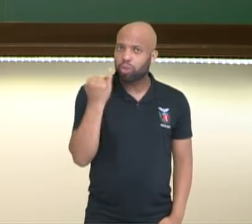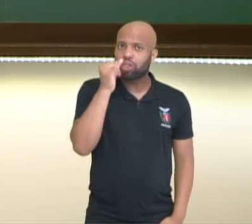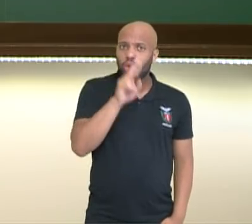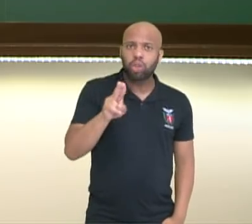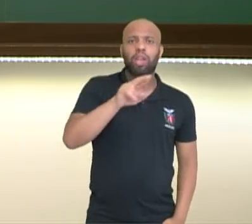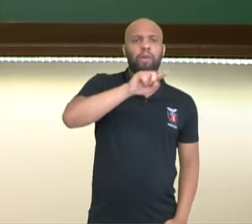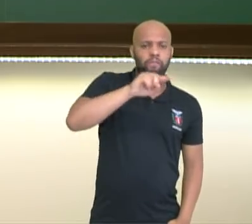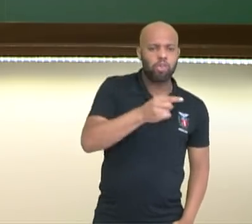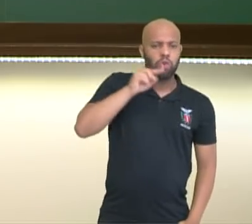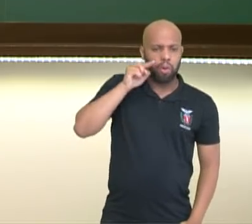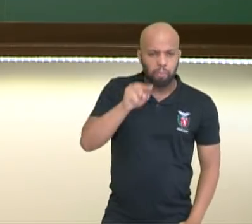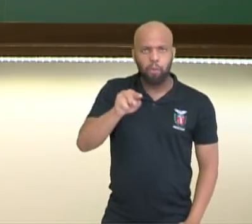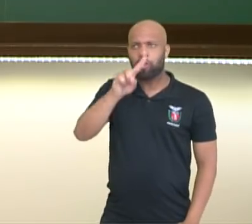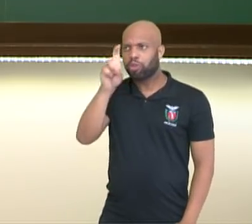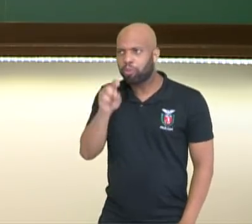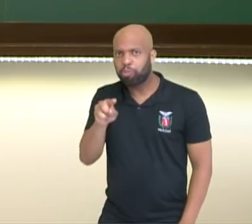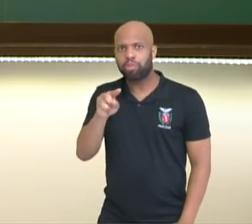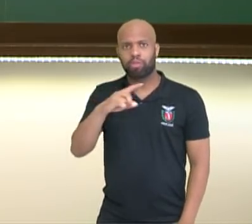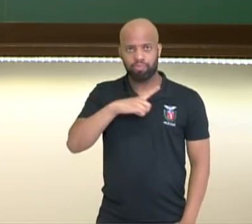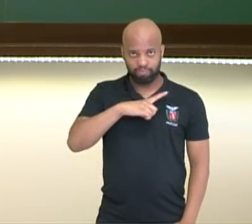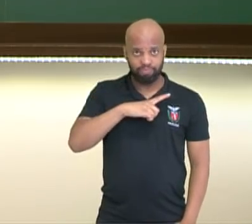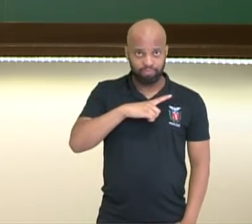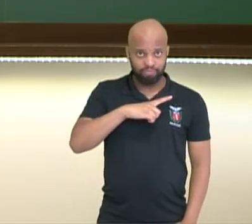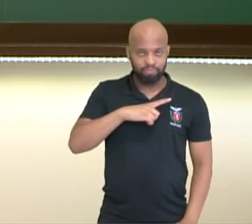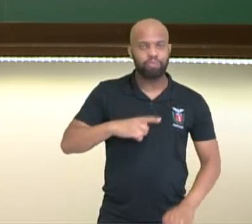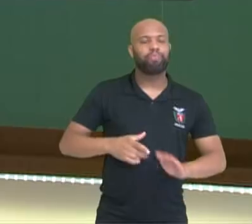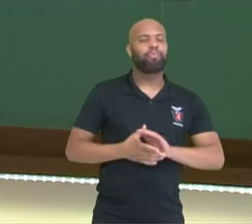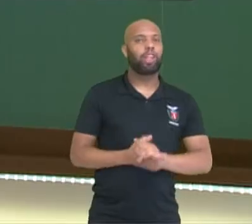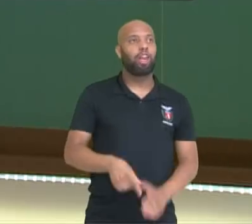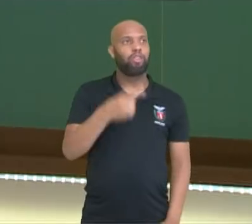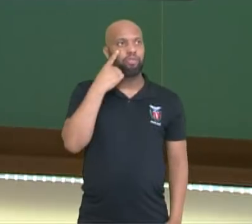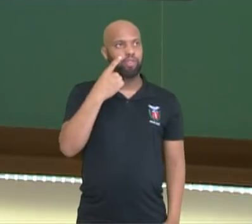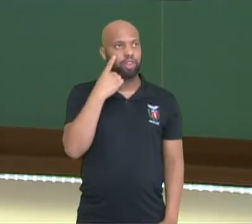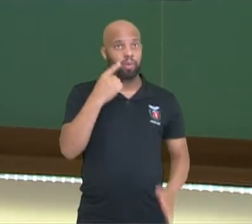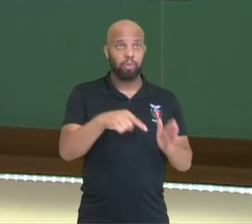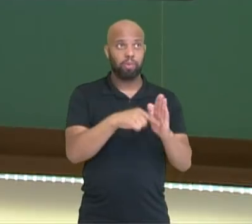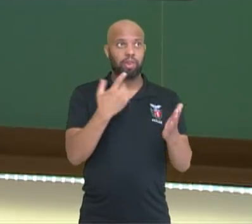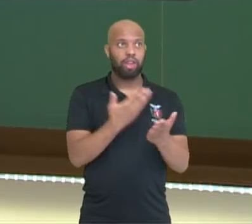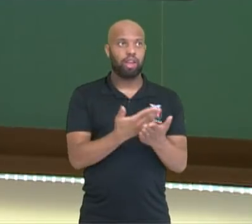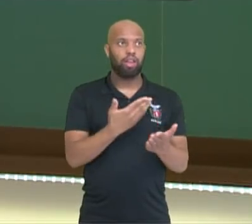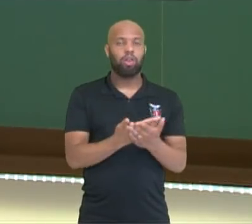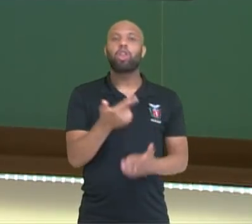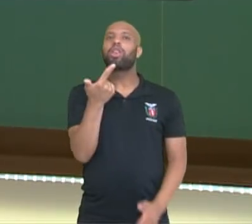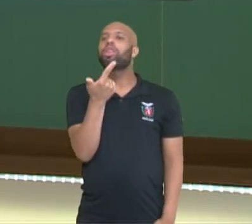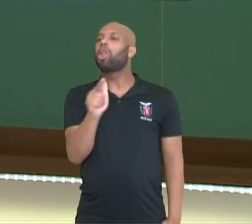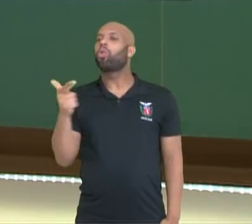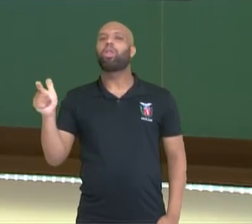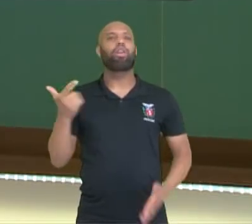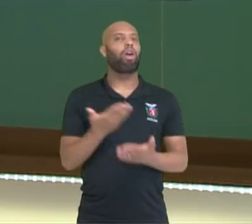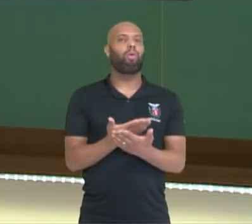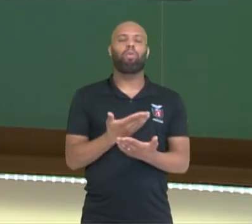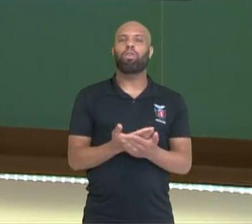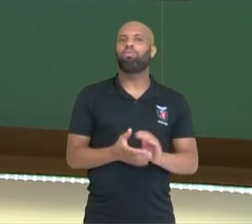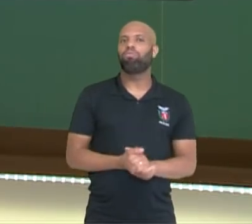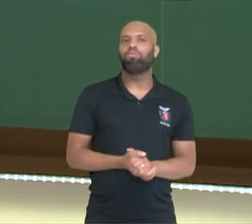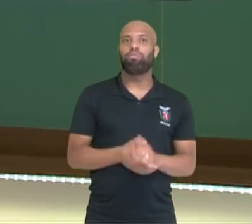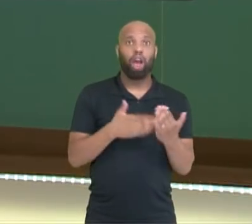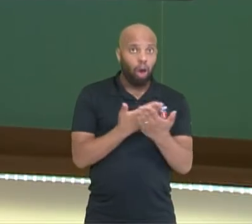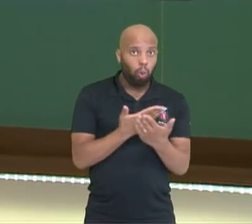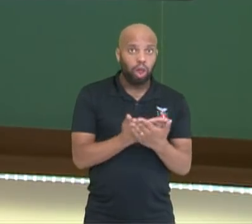no texto? Olha a primeira frase. Não vai ter aula. Está dito, não tem